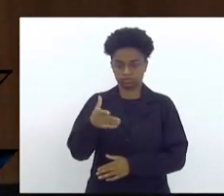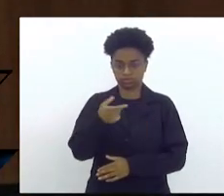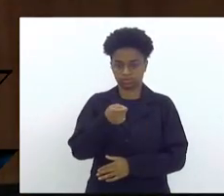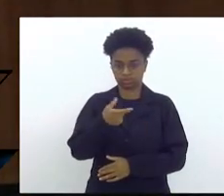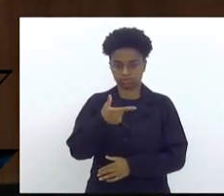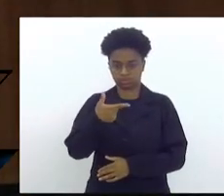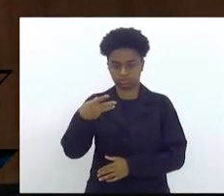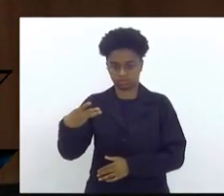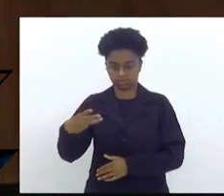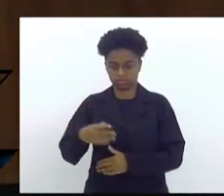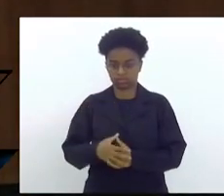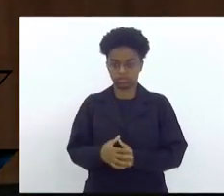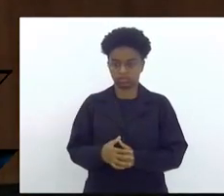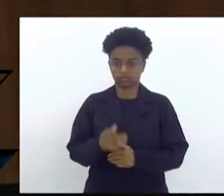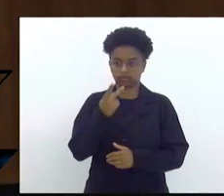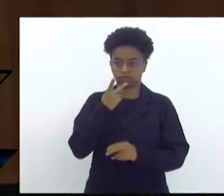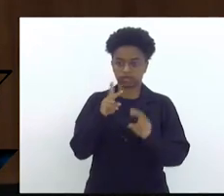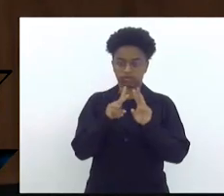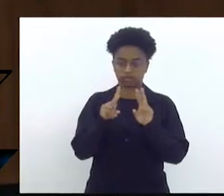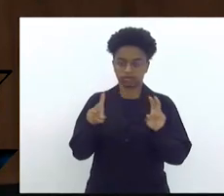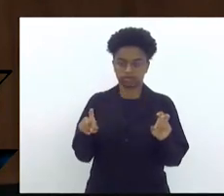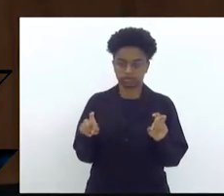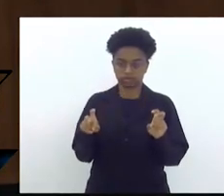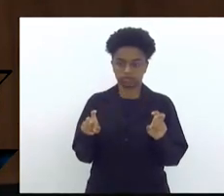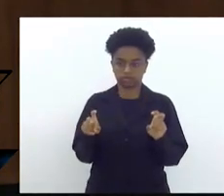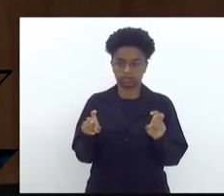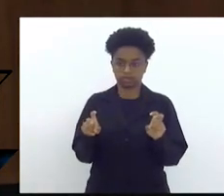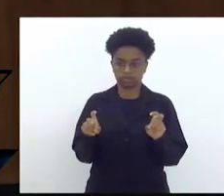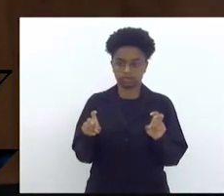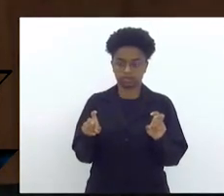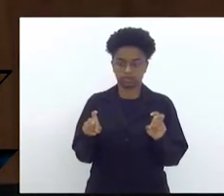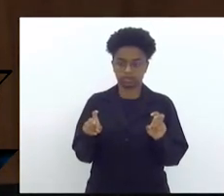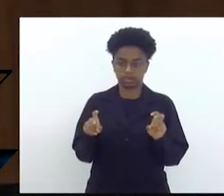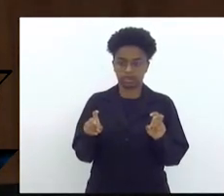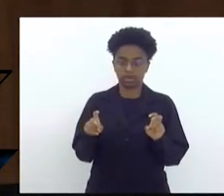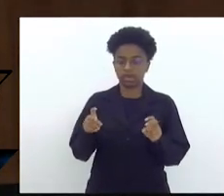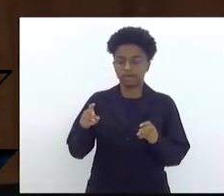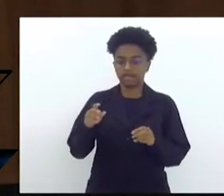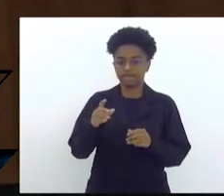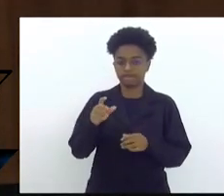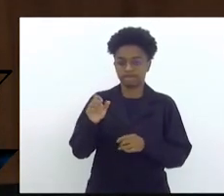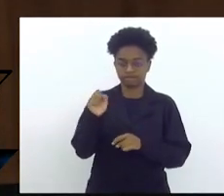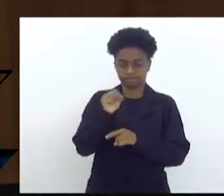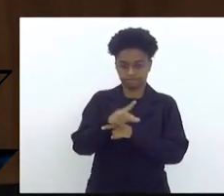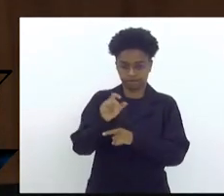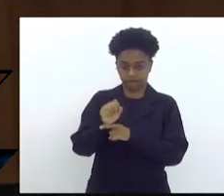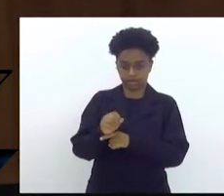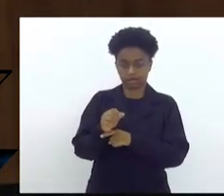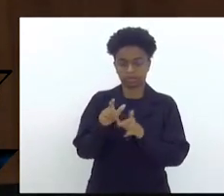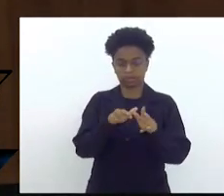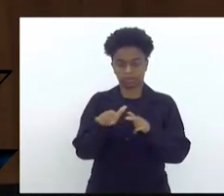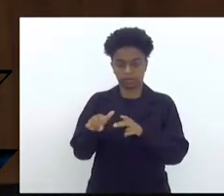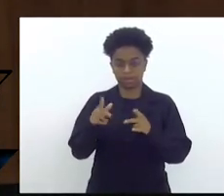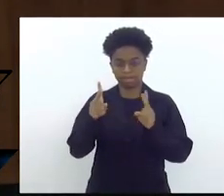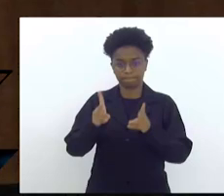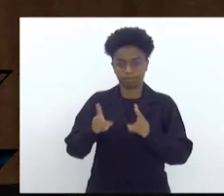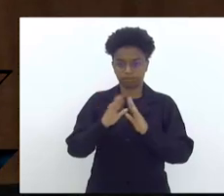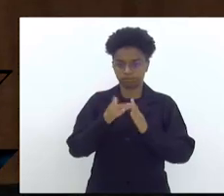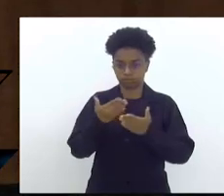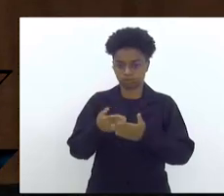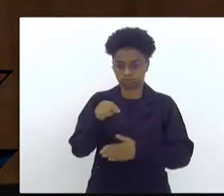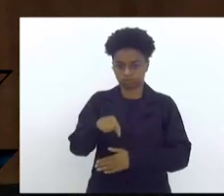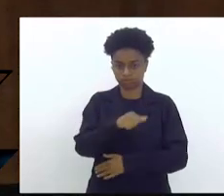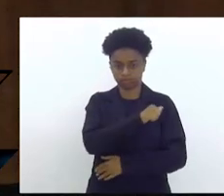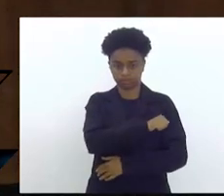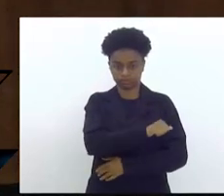que trata sobre a preferência de vagas para irmãos no mesmo estabelecimento de ensino do Estado do Rio de